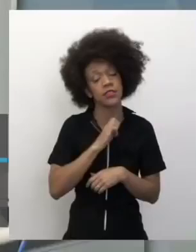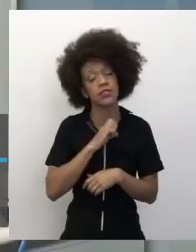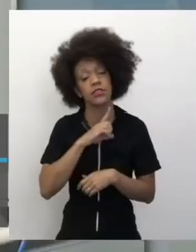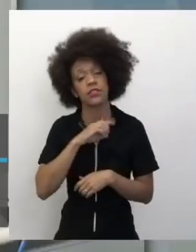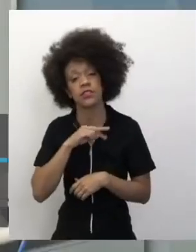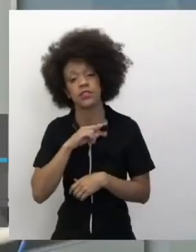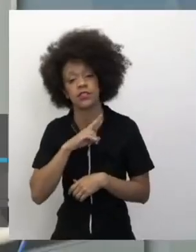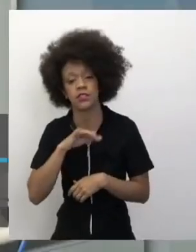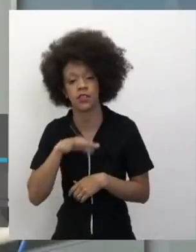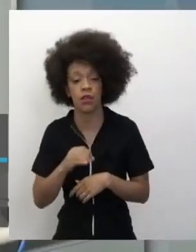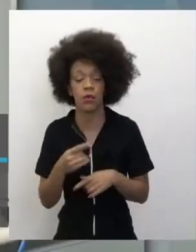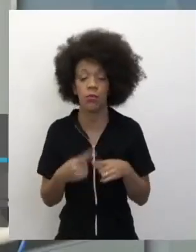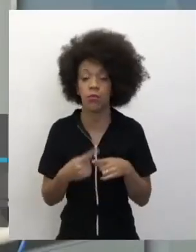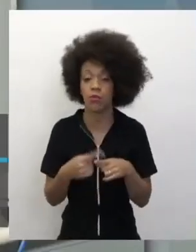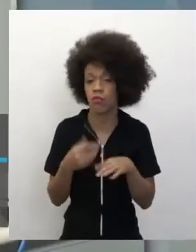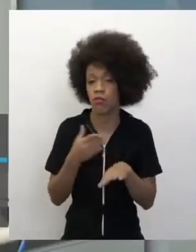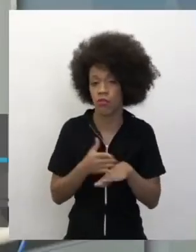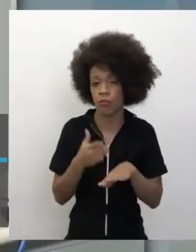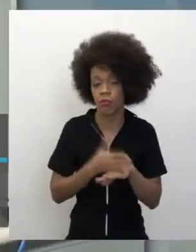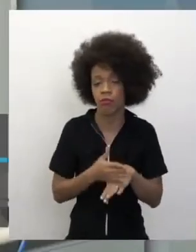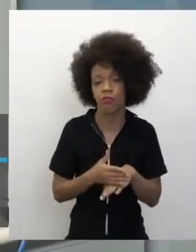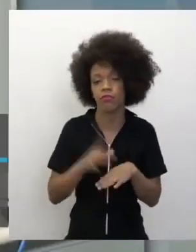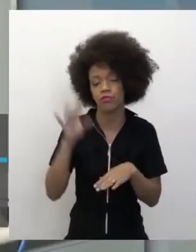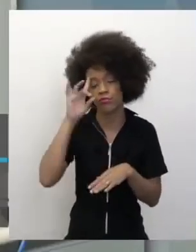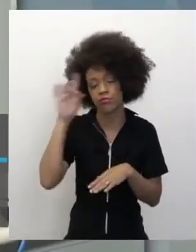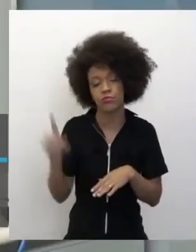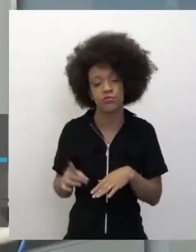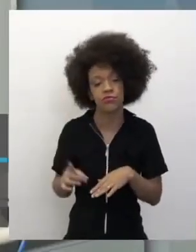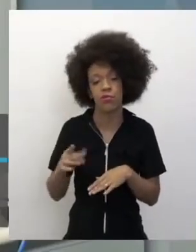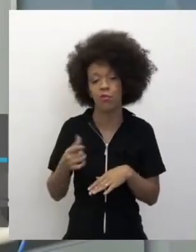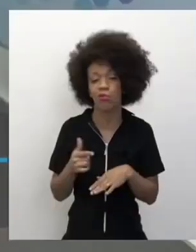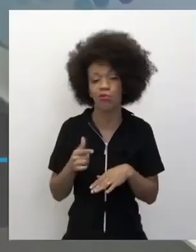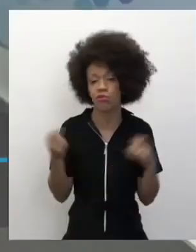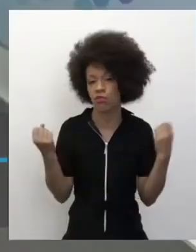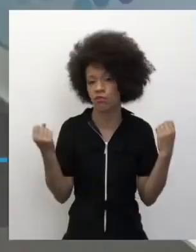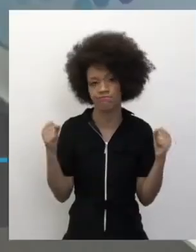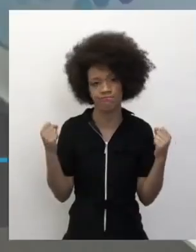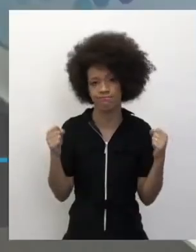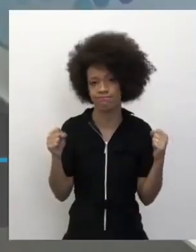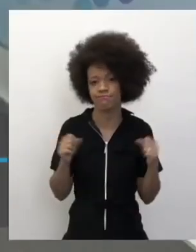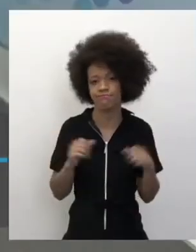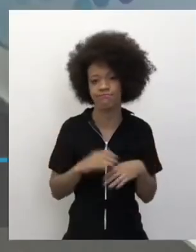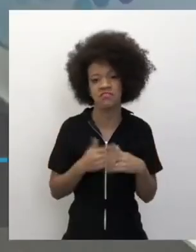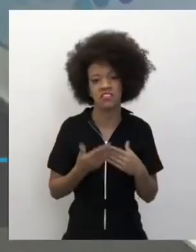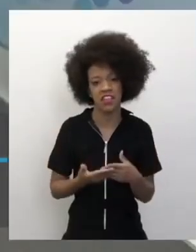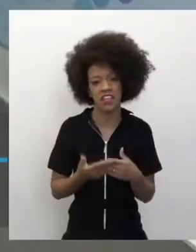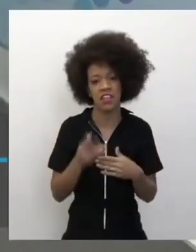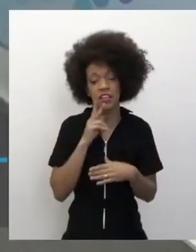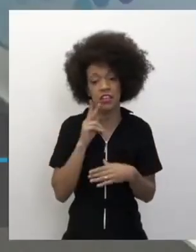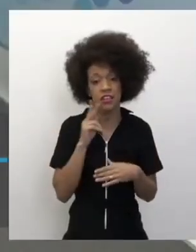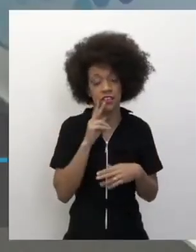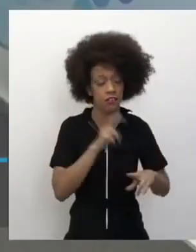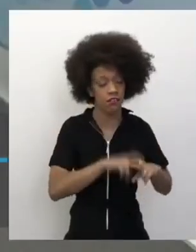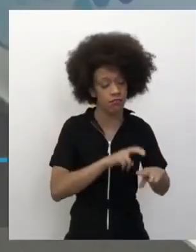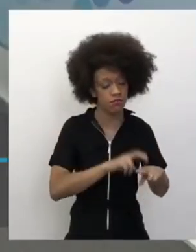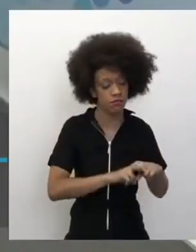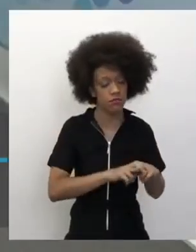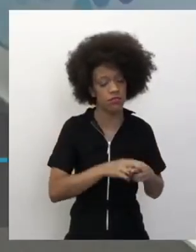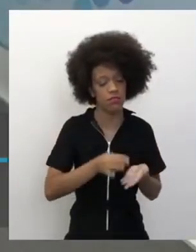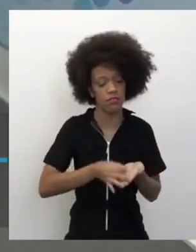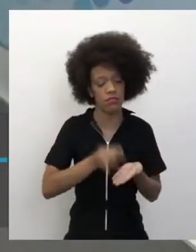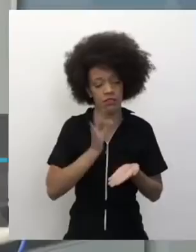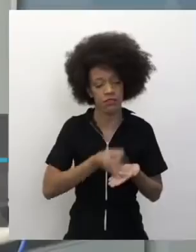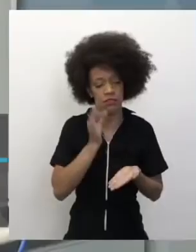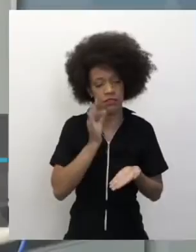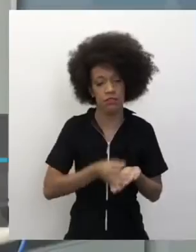Porque a rotina dele não envolve atividade Nenhuma física. atividade física, é verdade. É cadeira, verdade. Cigarro, café... por